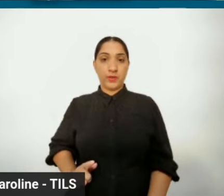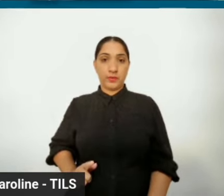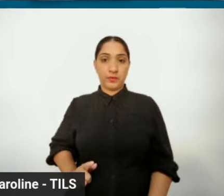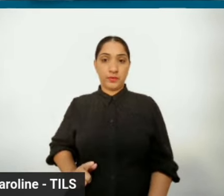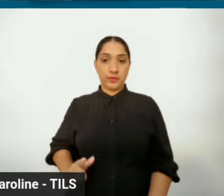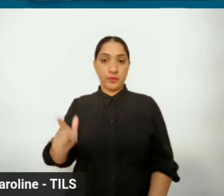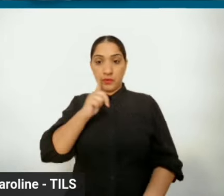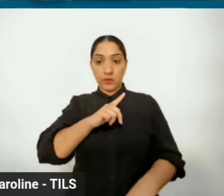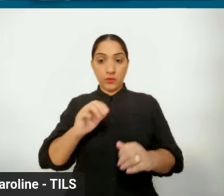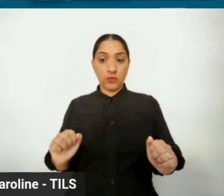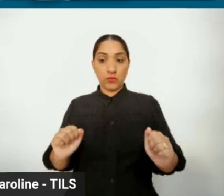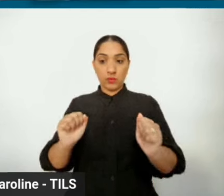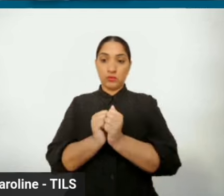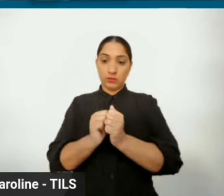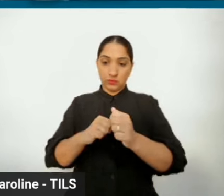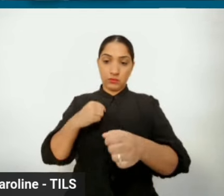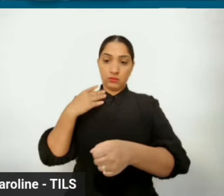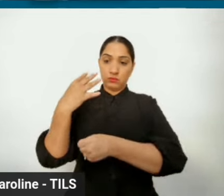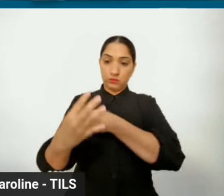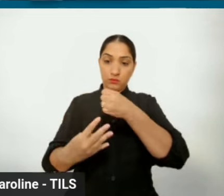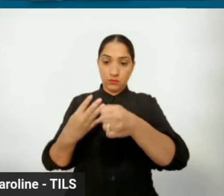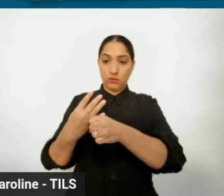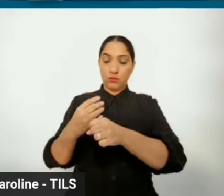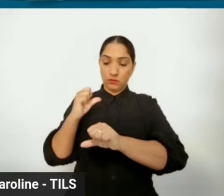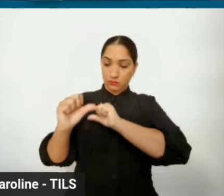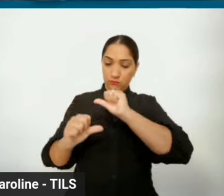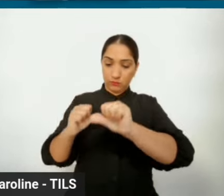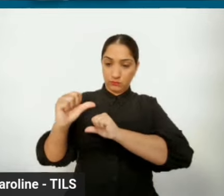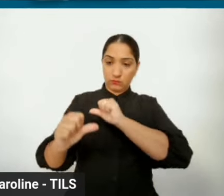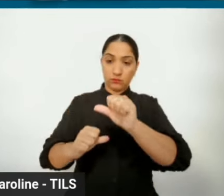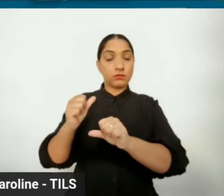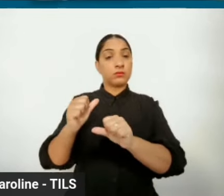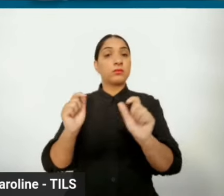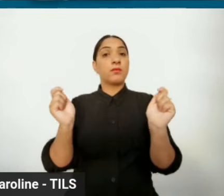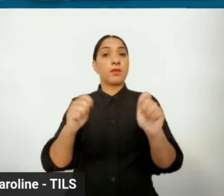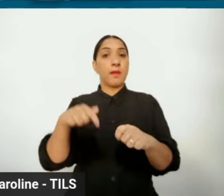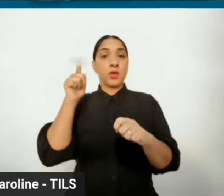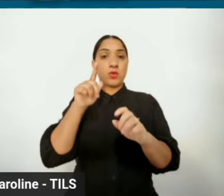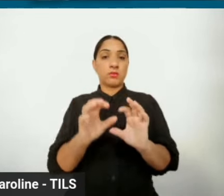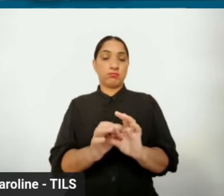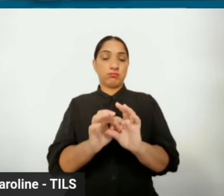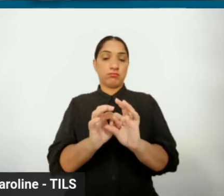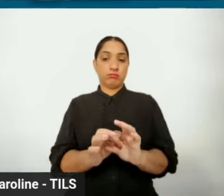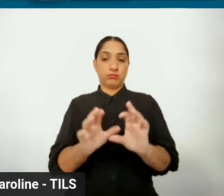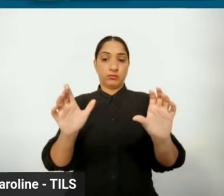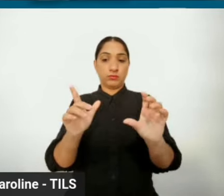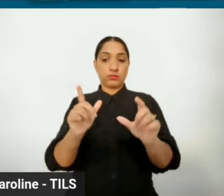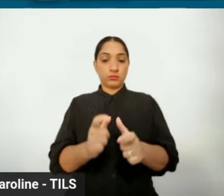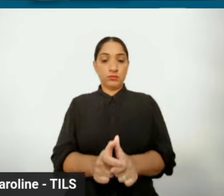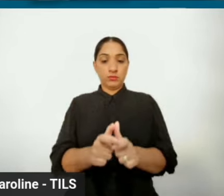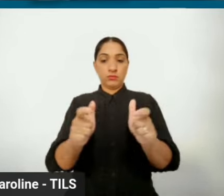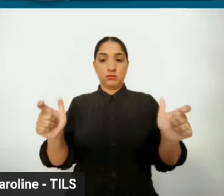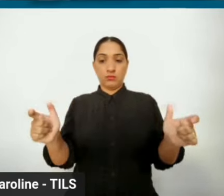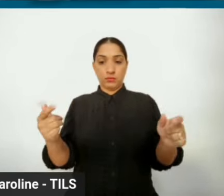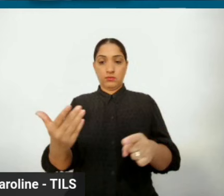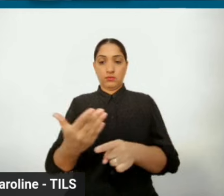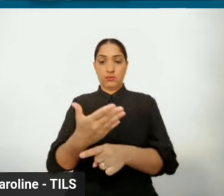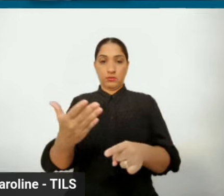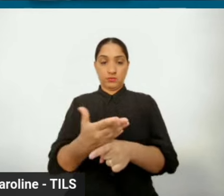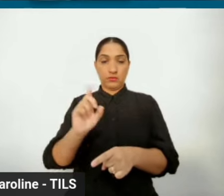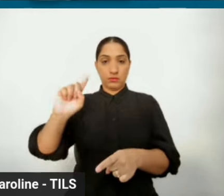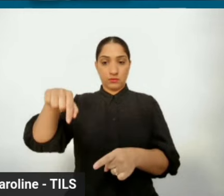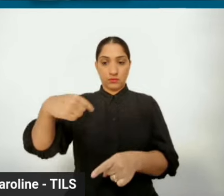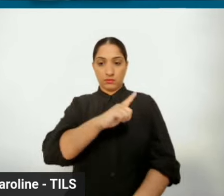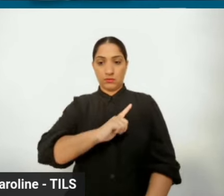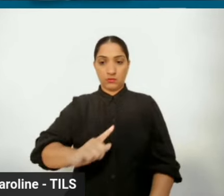governos, periodicamente nos permita, enfim, uma maior participação e depois desses governos a